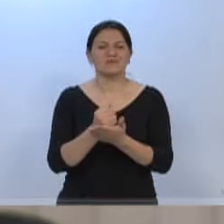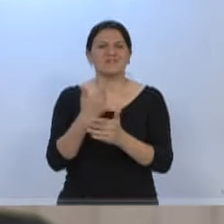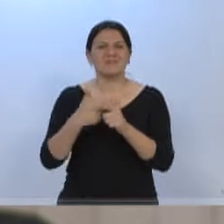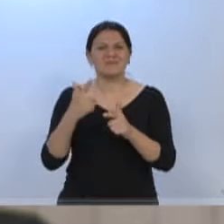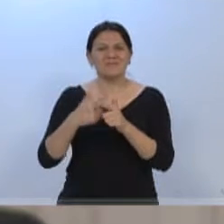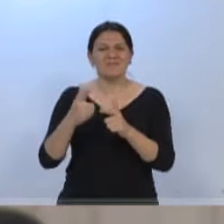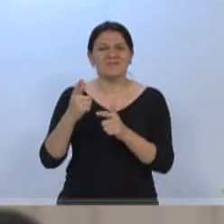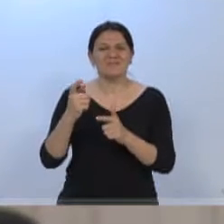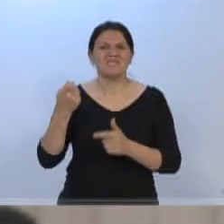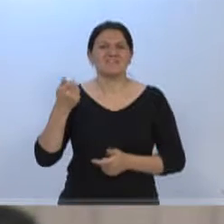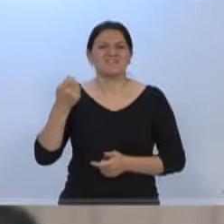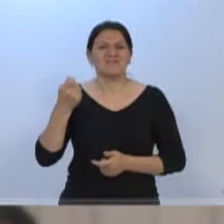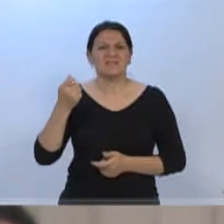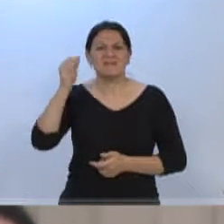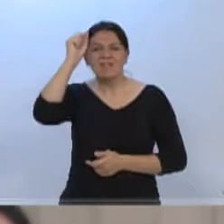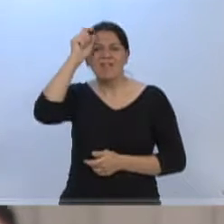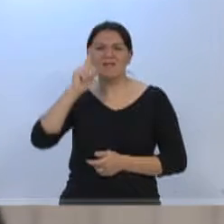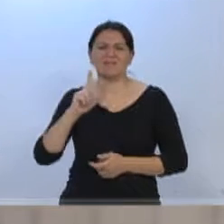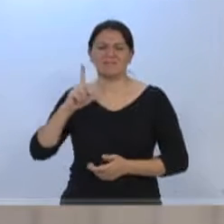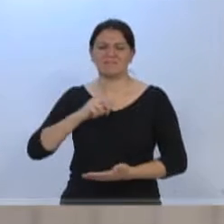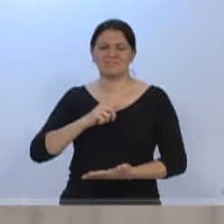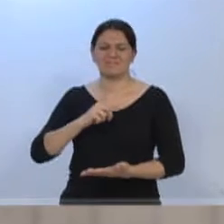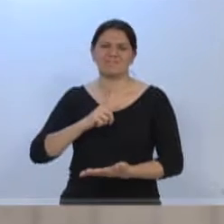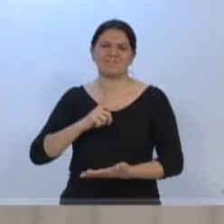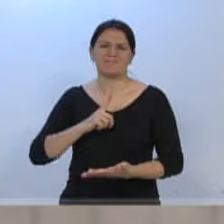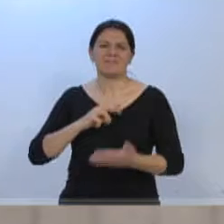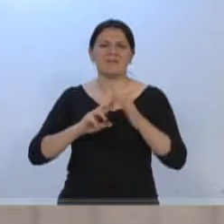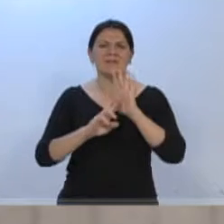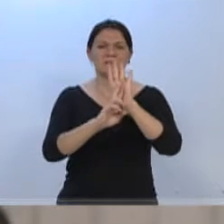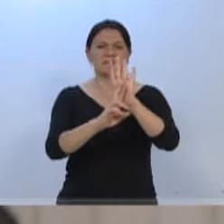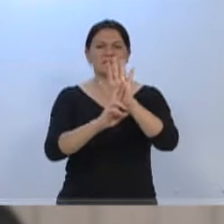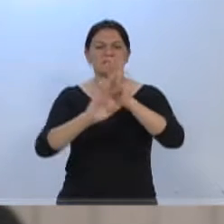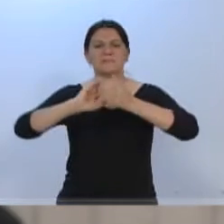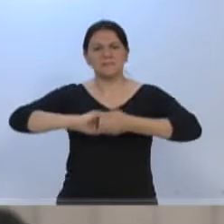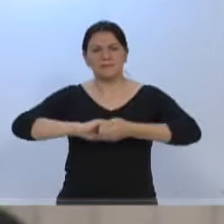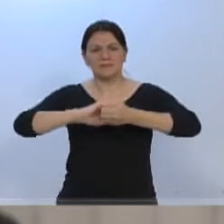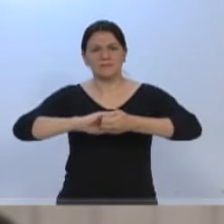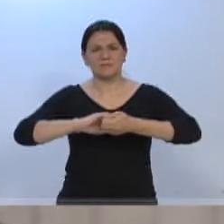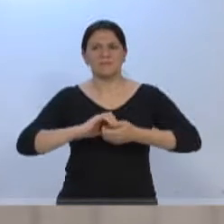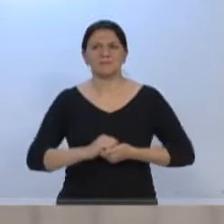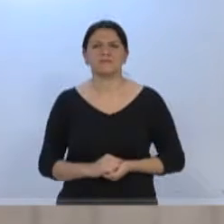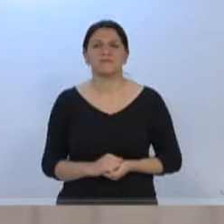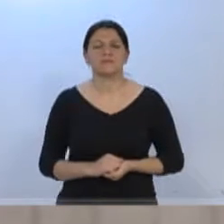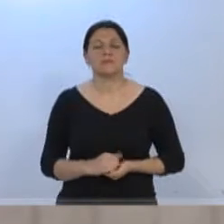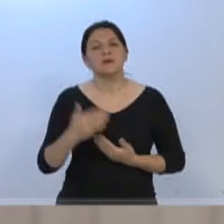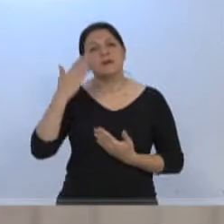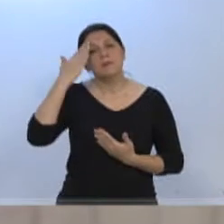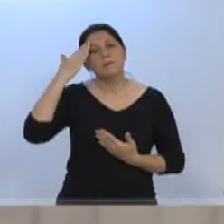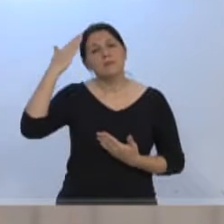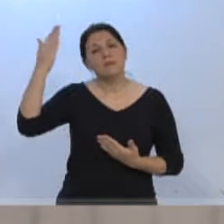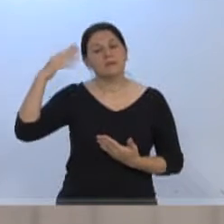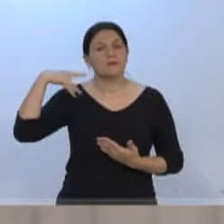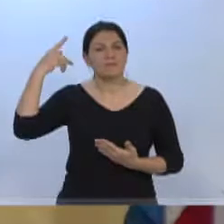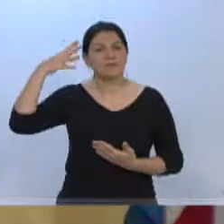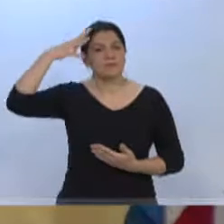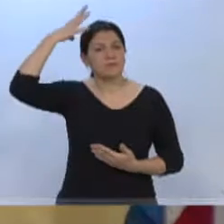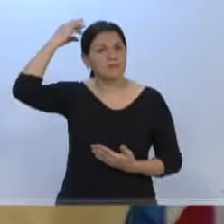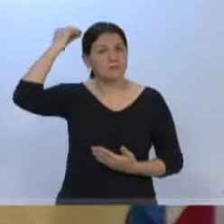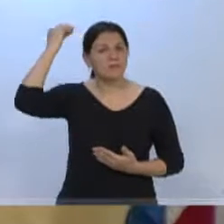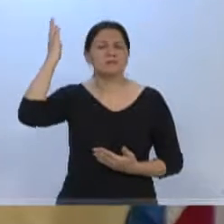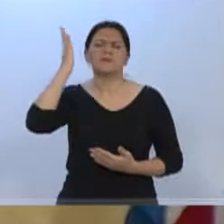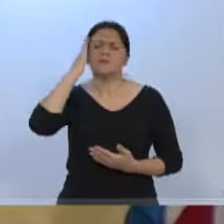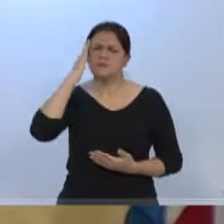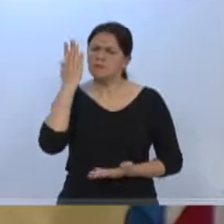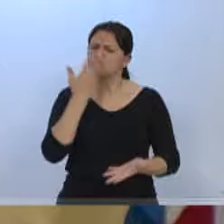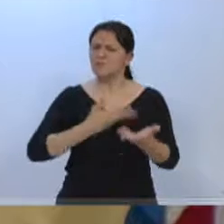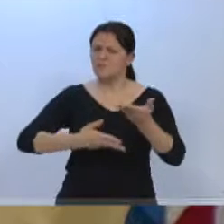financeiros que essas atletas enfrentam para nos representar. Parabéns. Obrigado, vereador Alexandre Matias. Sei do teu envolvimento, da tua